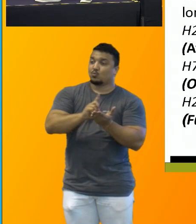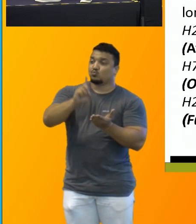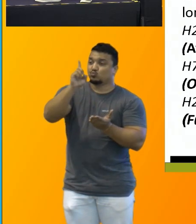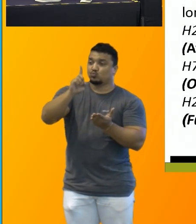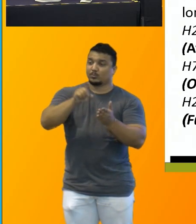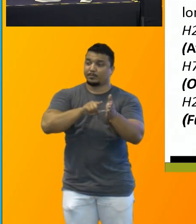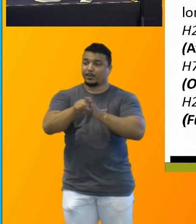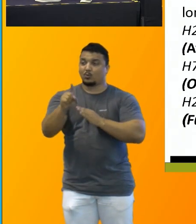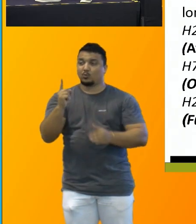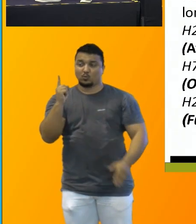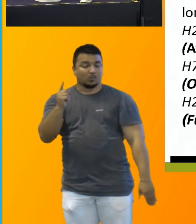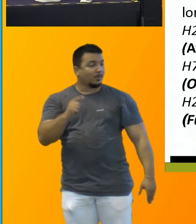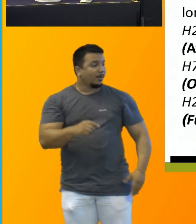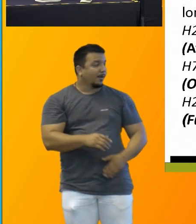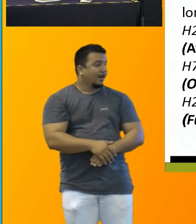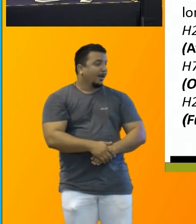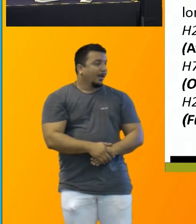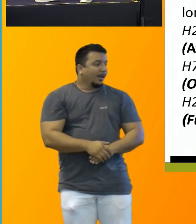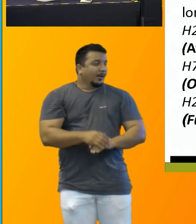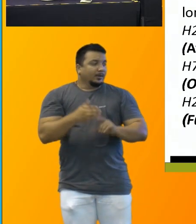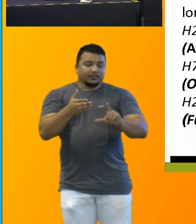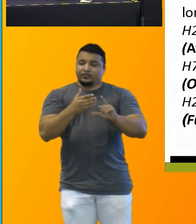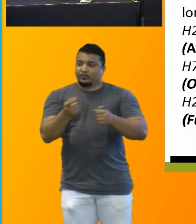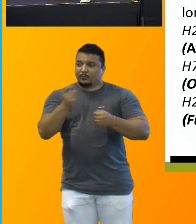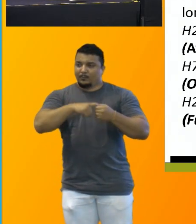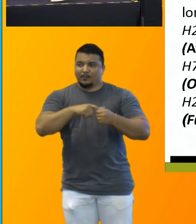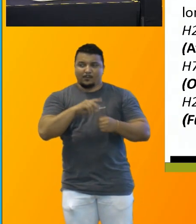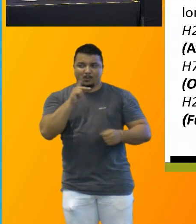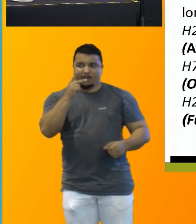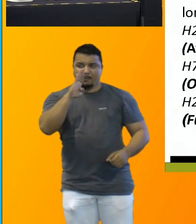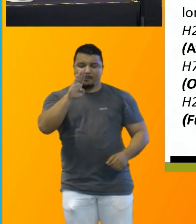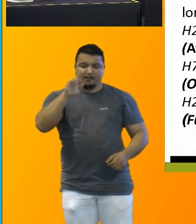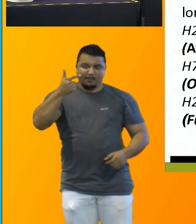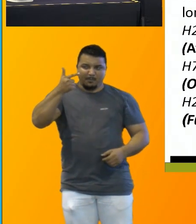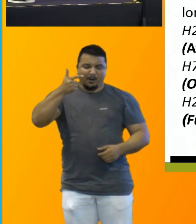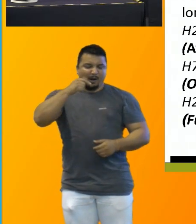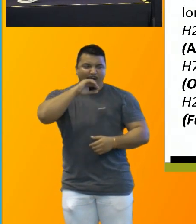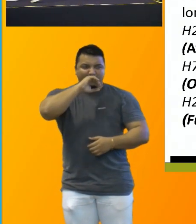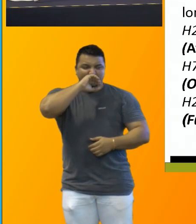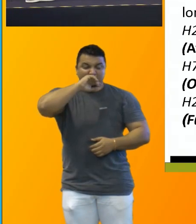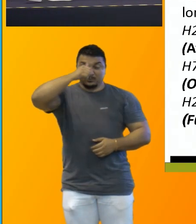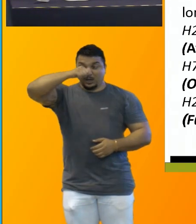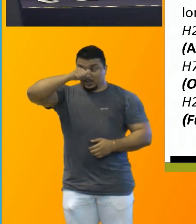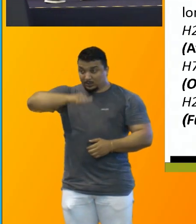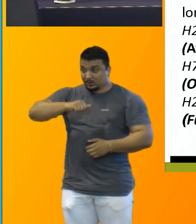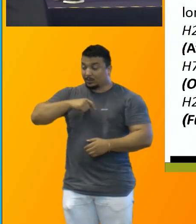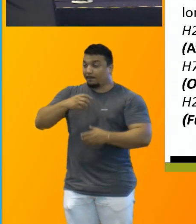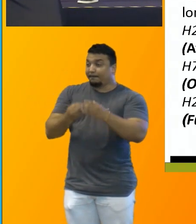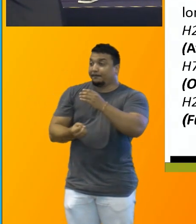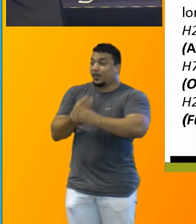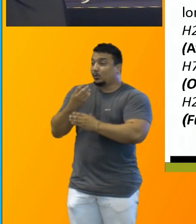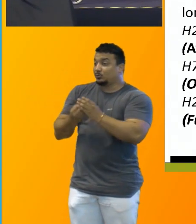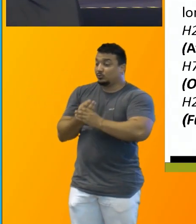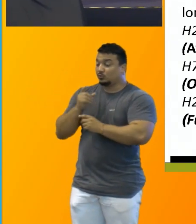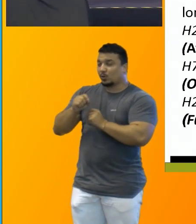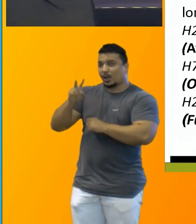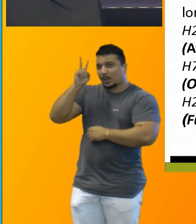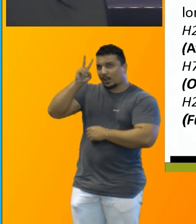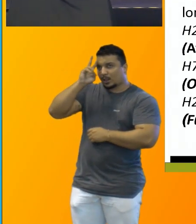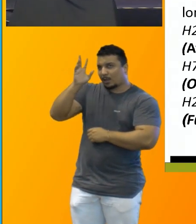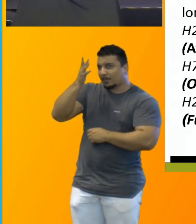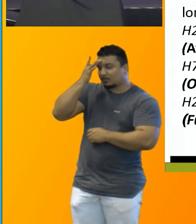alguns slides. Dá uma olhadinha na habilidade 2. Analisar a produção da memória